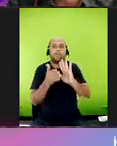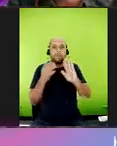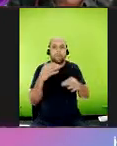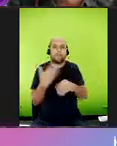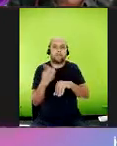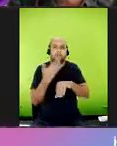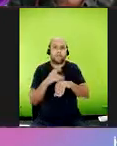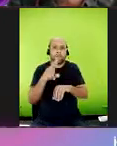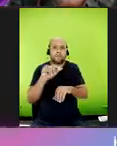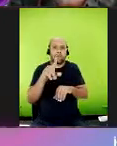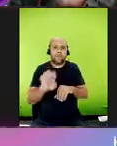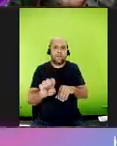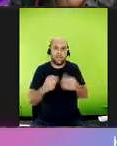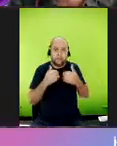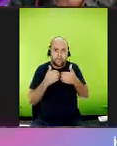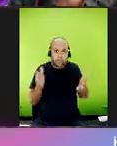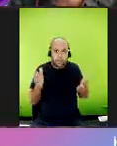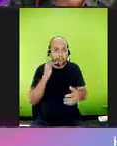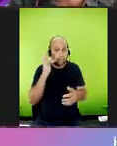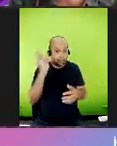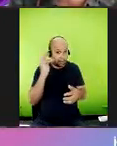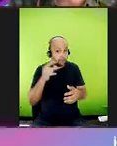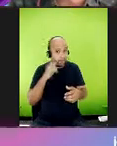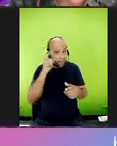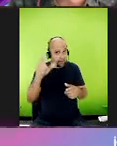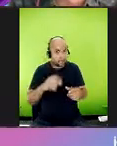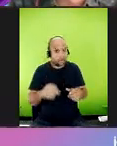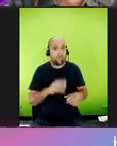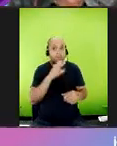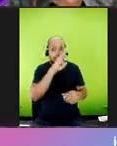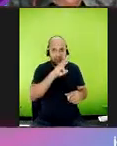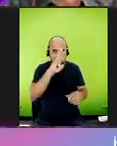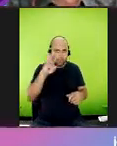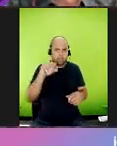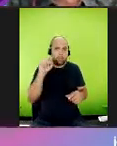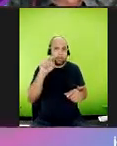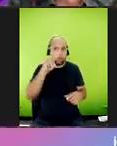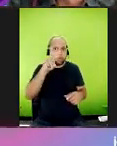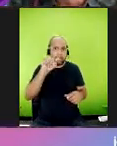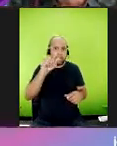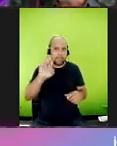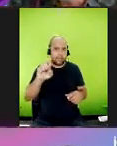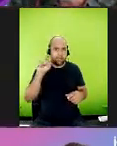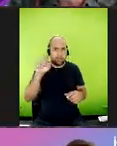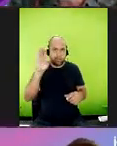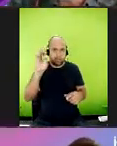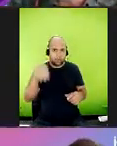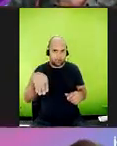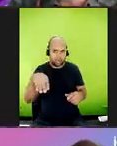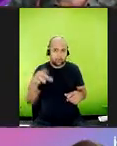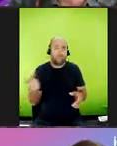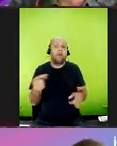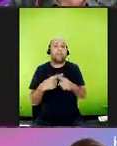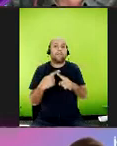vai ser aberto brevemente Fique atento só no nosso site www.com.br vocês em E aí possa se